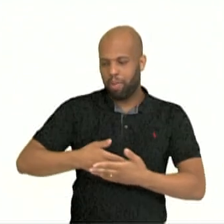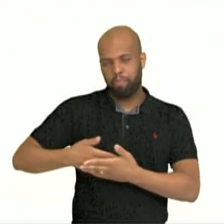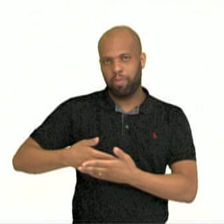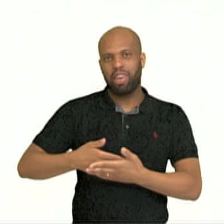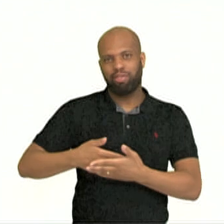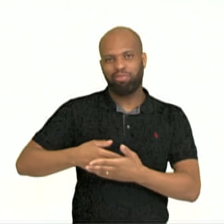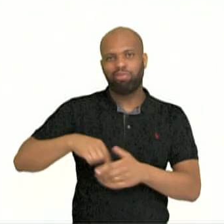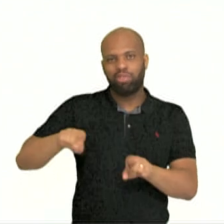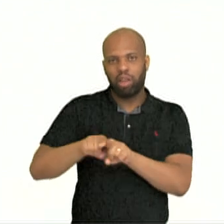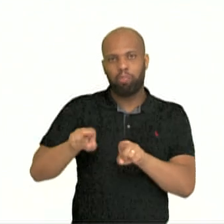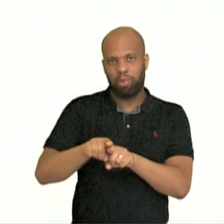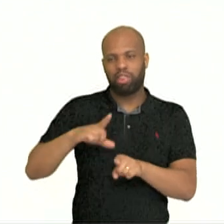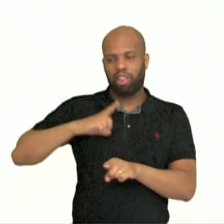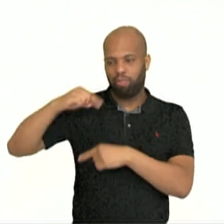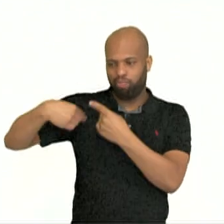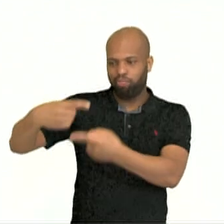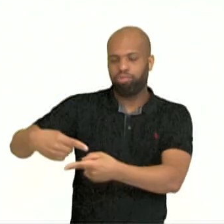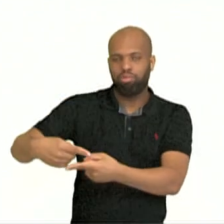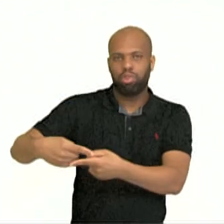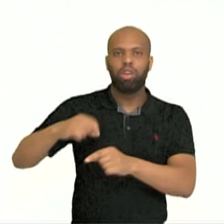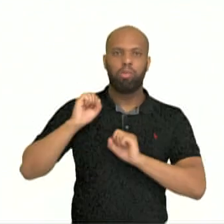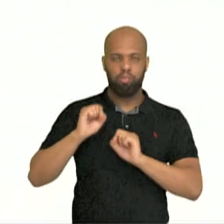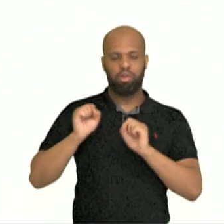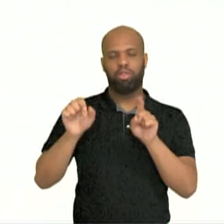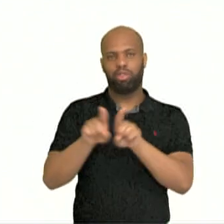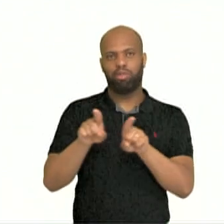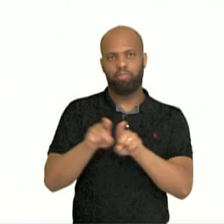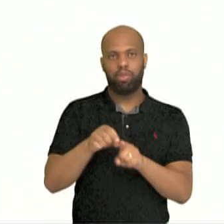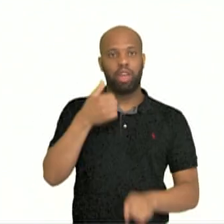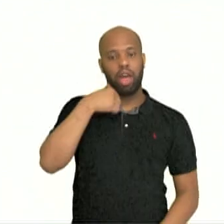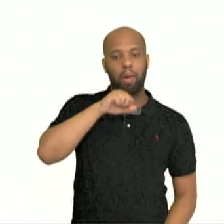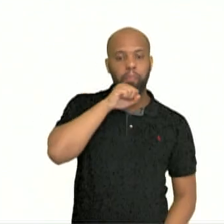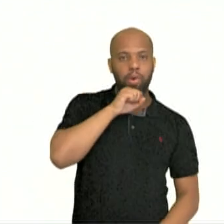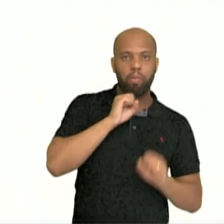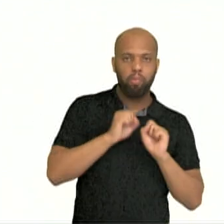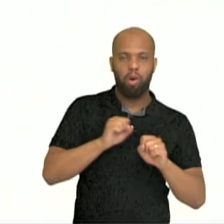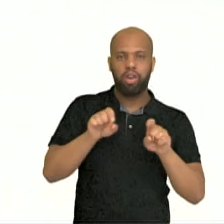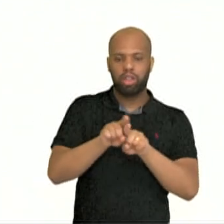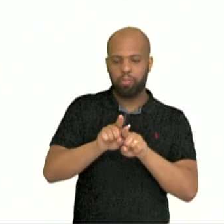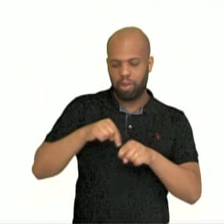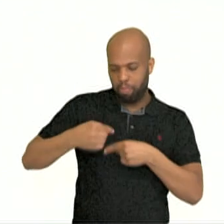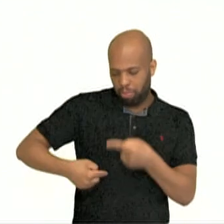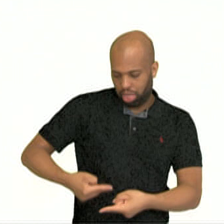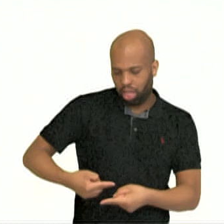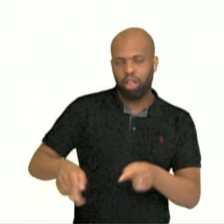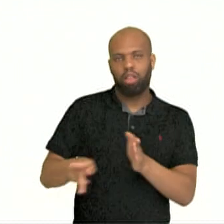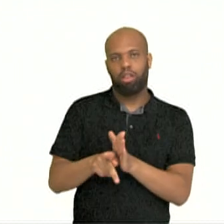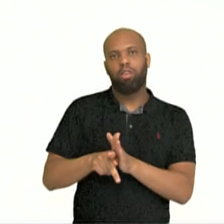mãe, a gestante diabética, pode sim passar diabetes para o bebê.